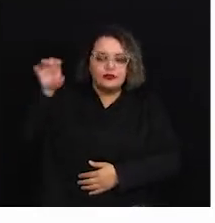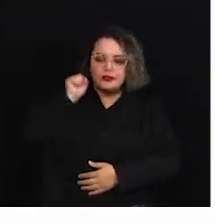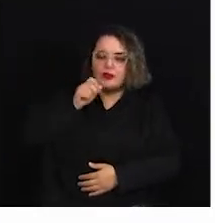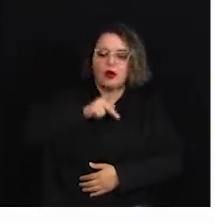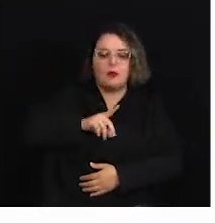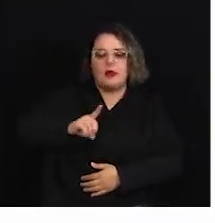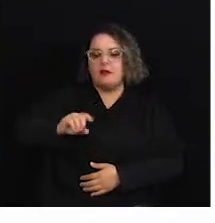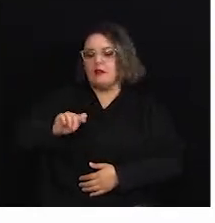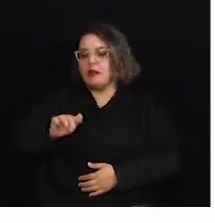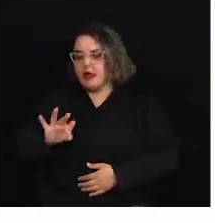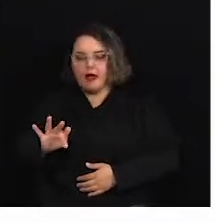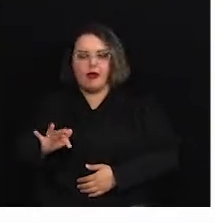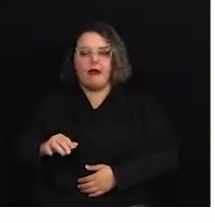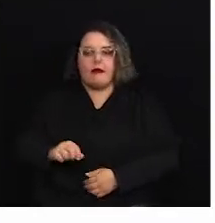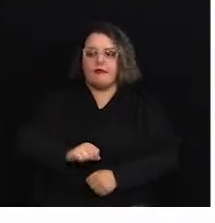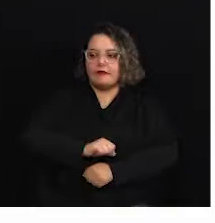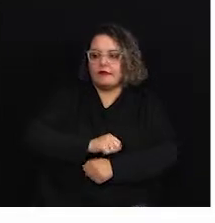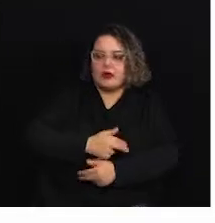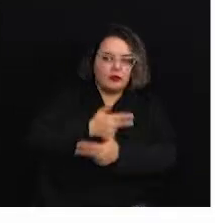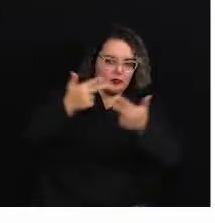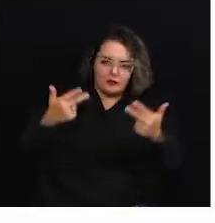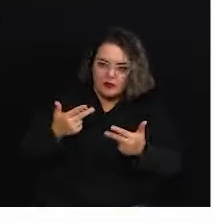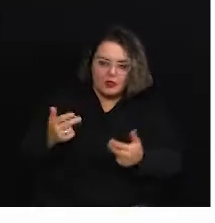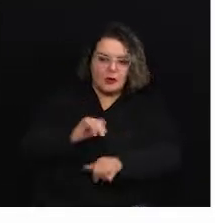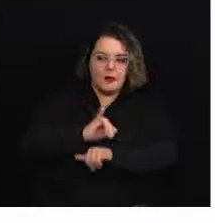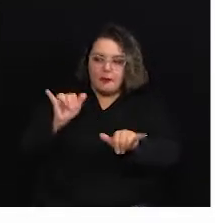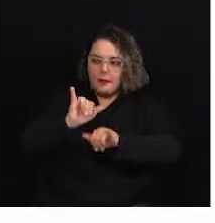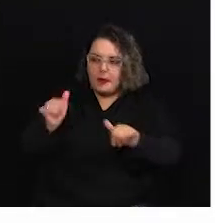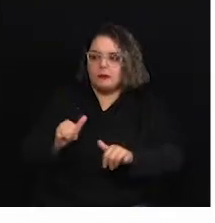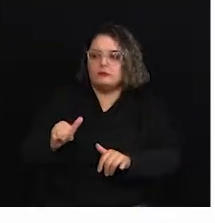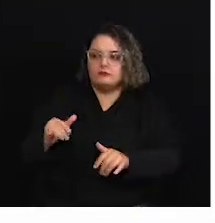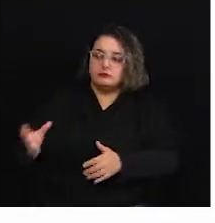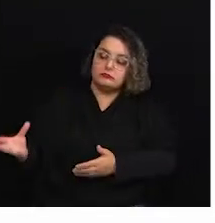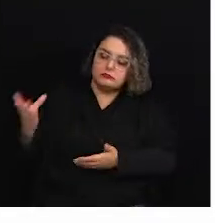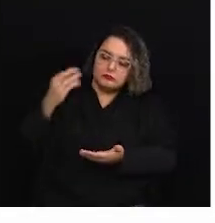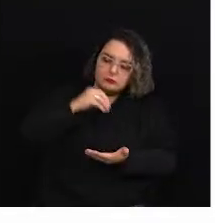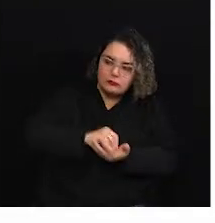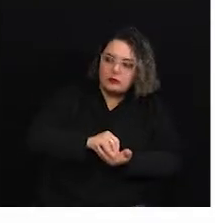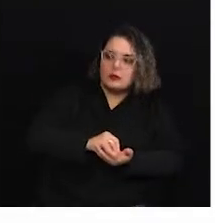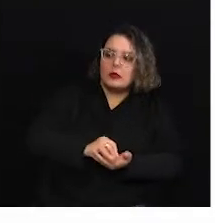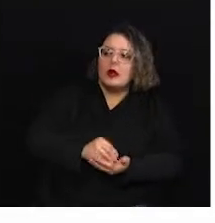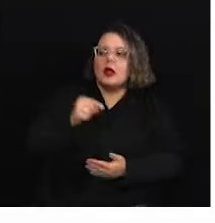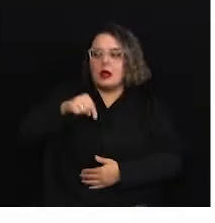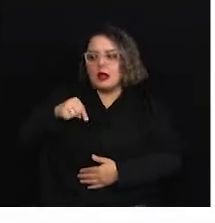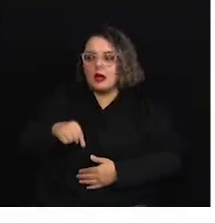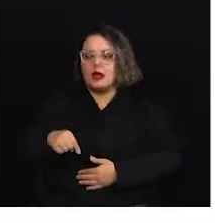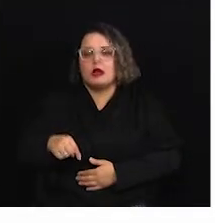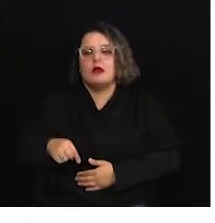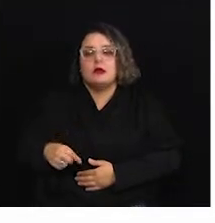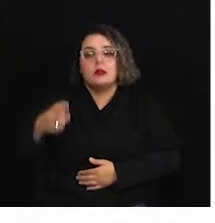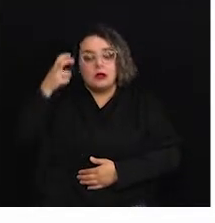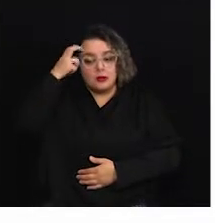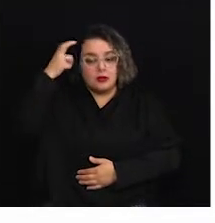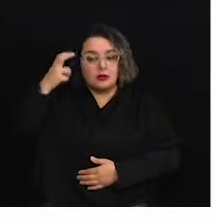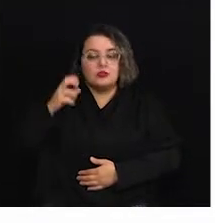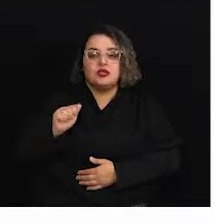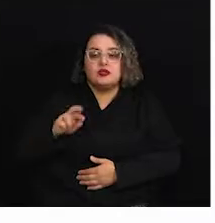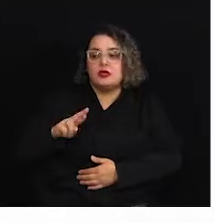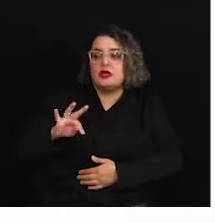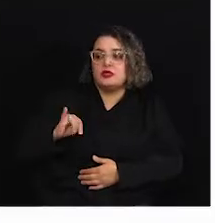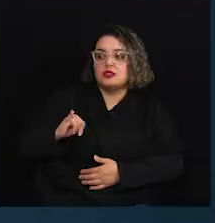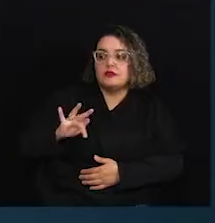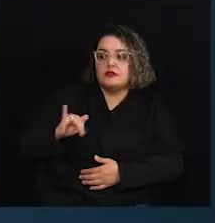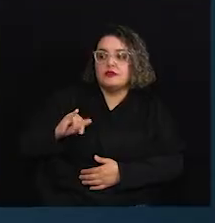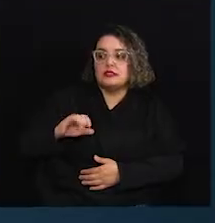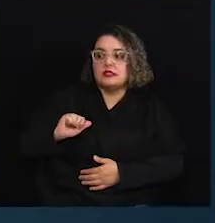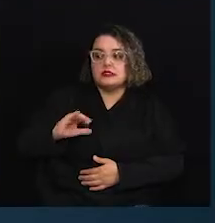PDF, notícia, joga tudo num data lake e a gente faz essa extração. Aí que entra o Deep Learning, tá? E a inteligência artificial.